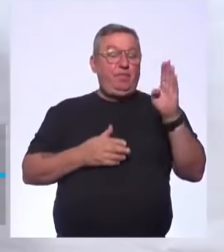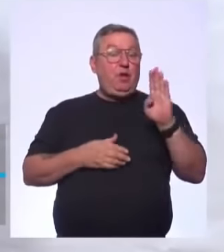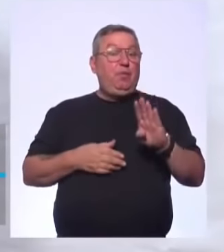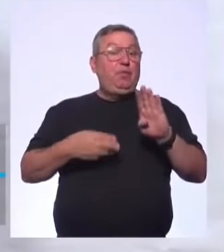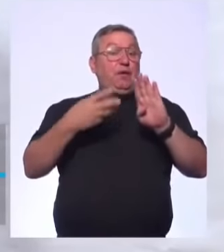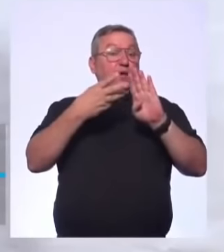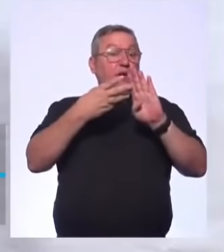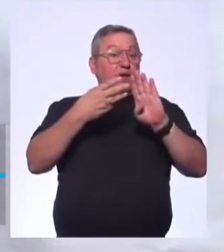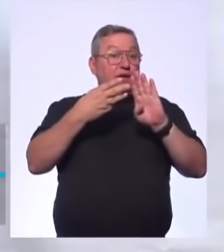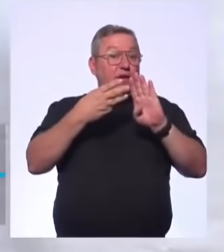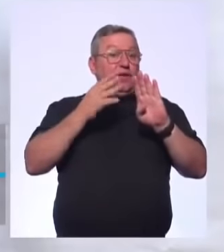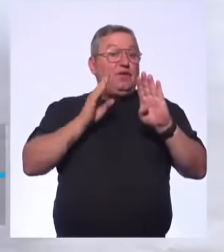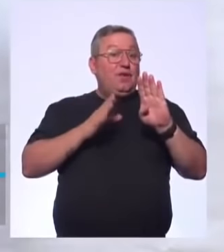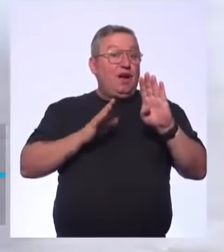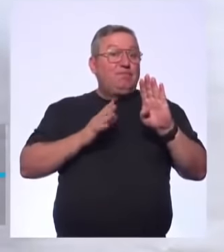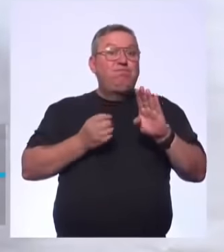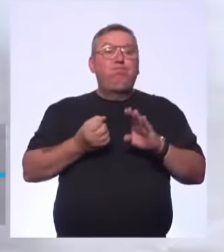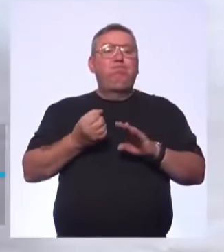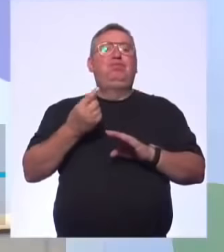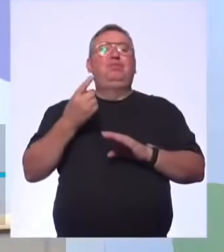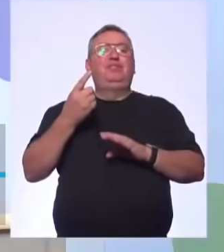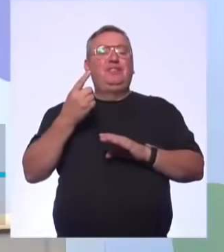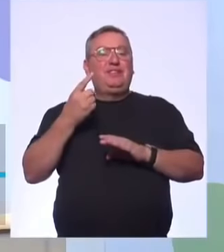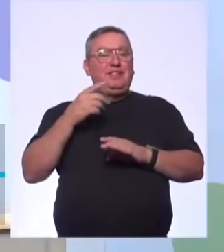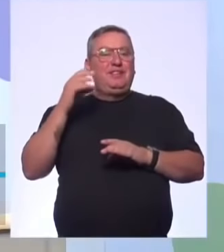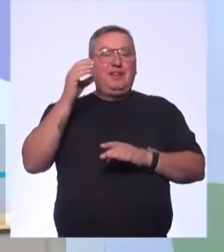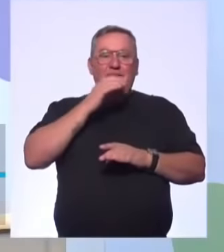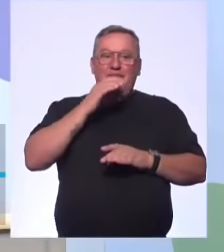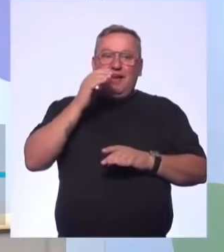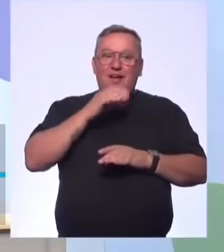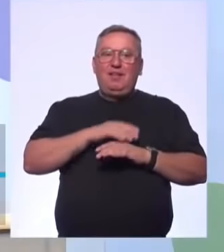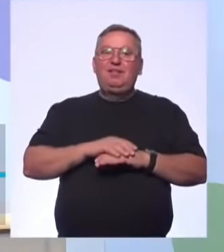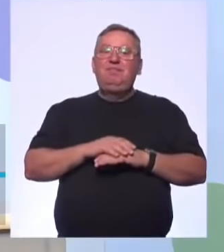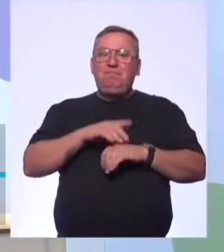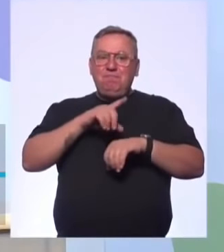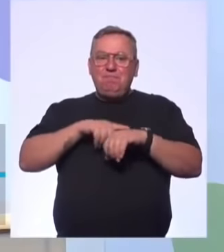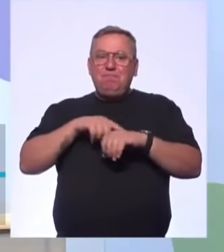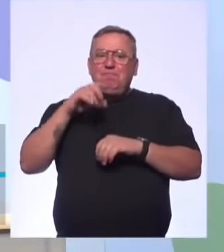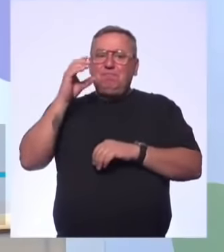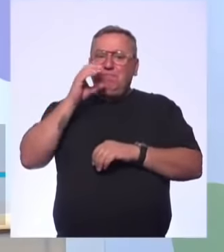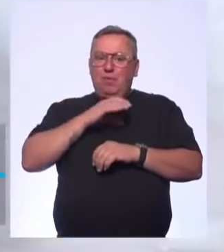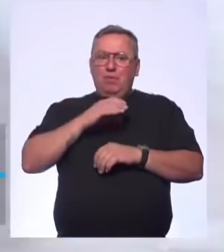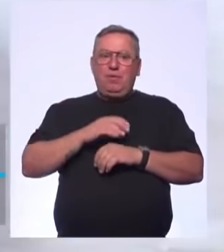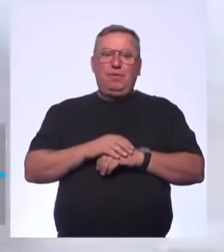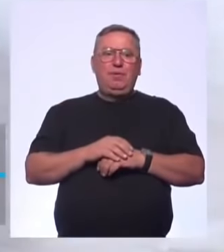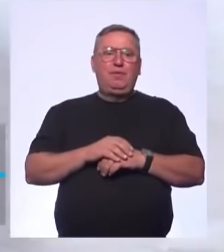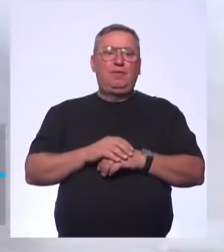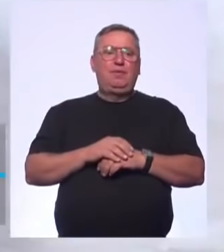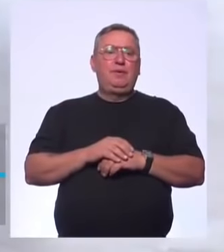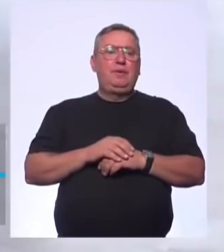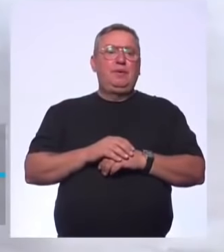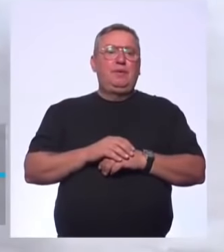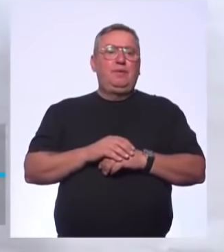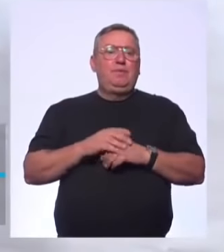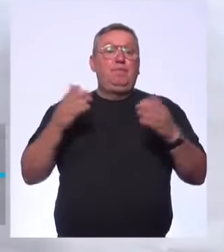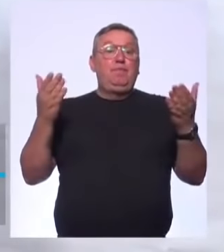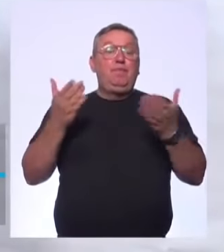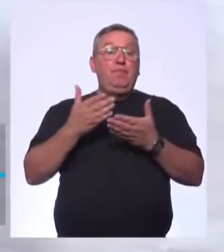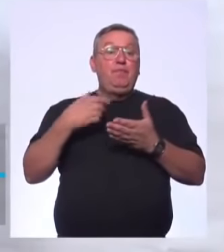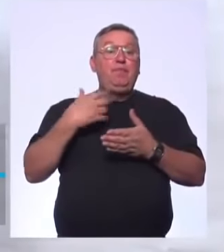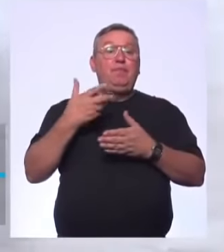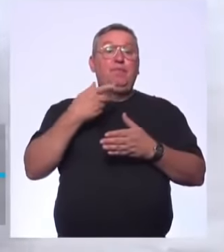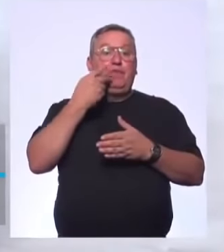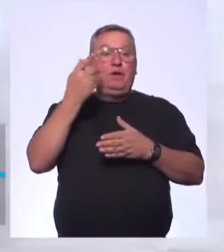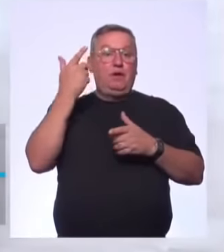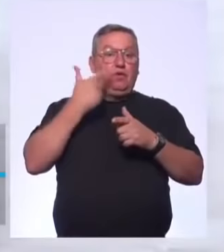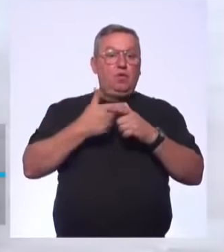bimestre. Pois é, né? Olha só, Ed, nós já estamos no terceiro bimestre. Sim, o tempo voou, né? Bem rápido. Hoje, eu queria falar